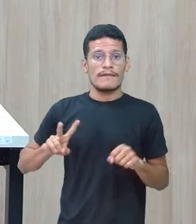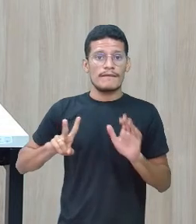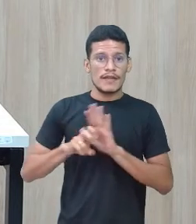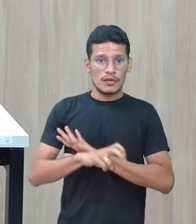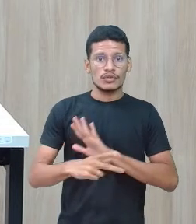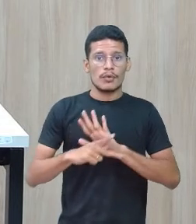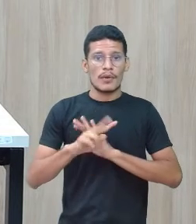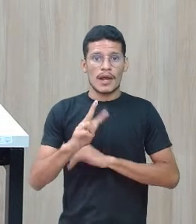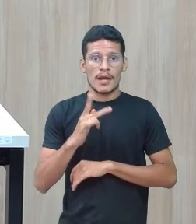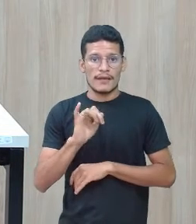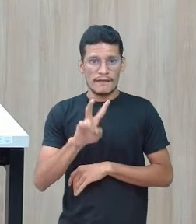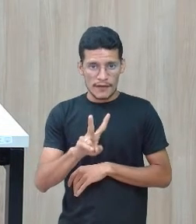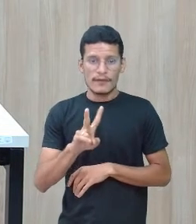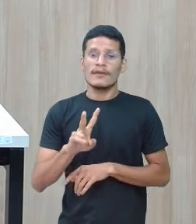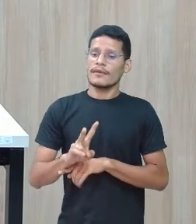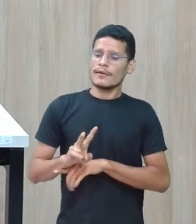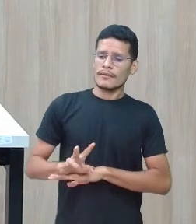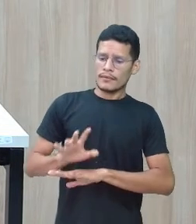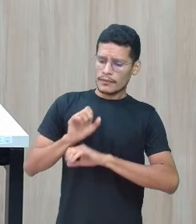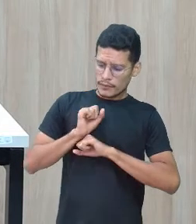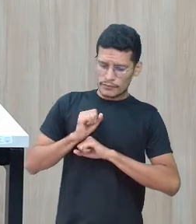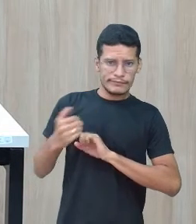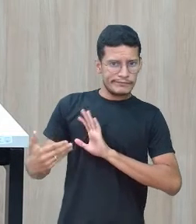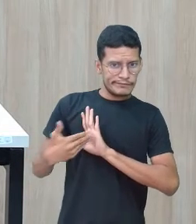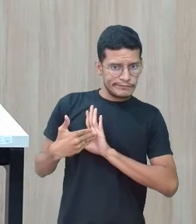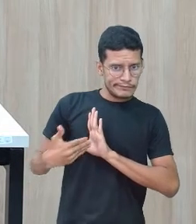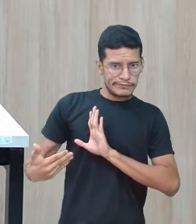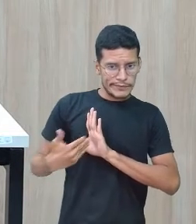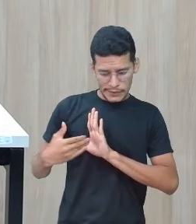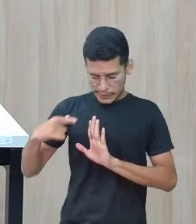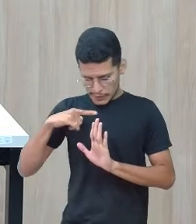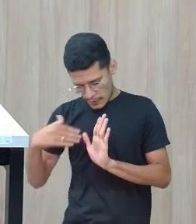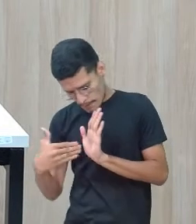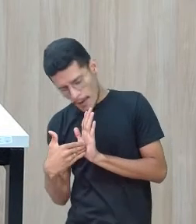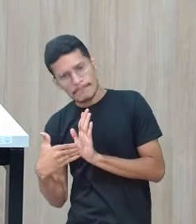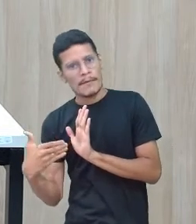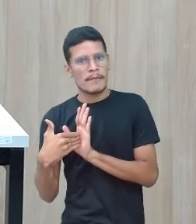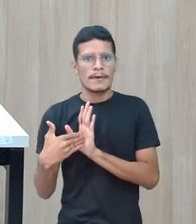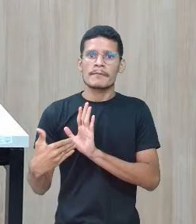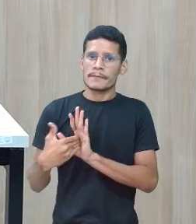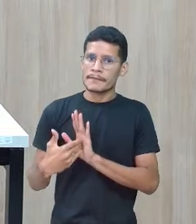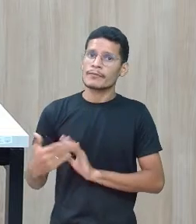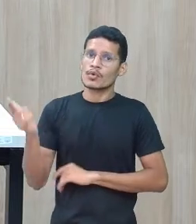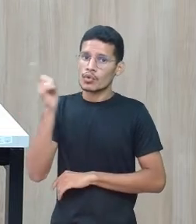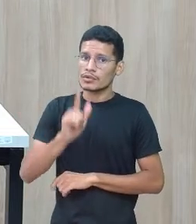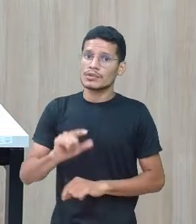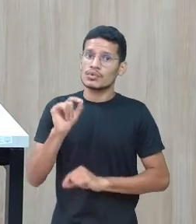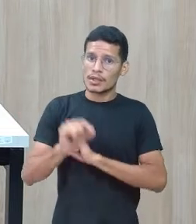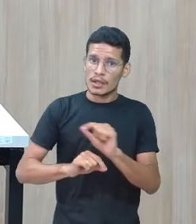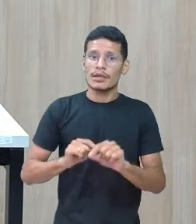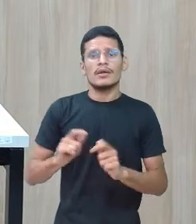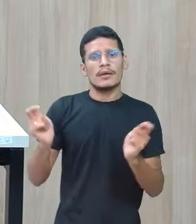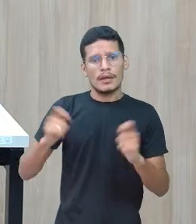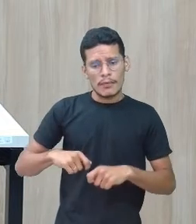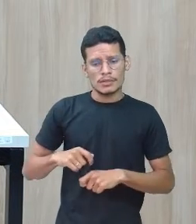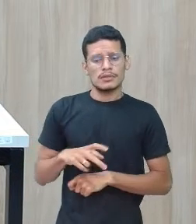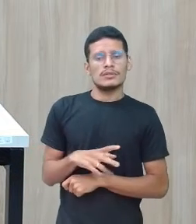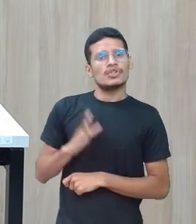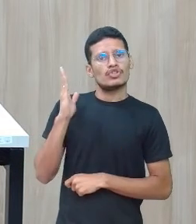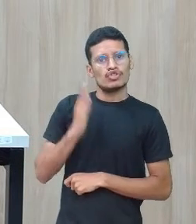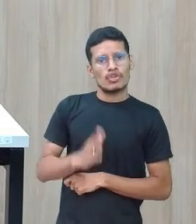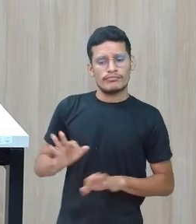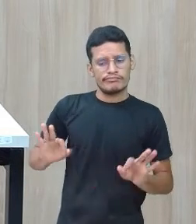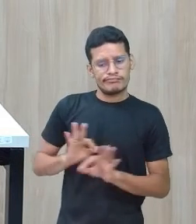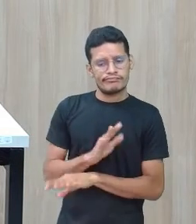o vírus HIV, ele atinge realmente a nossa imunidade, fazendo com que nós ficamos predispostos